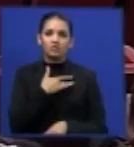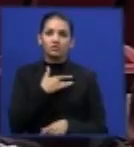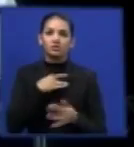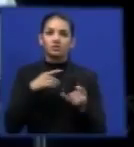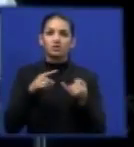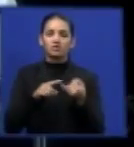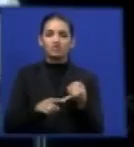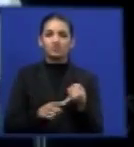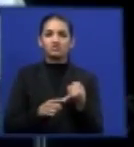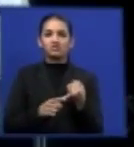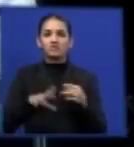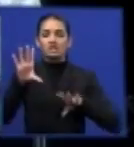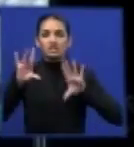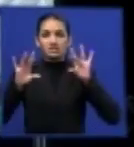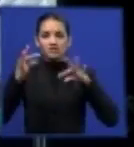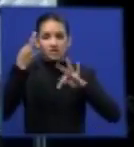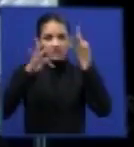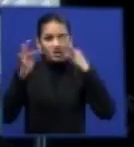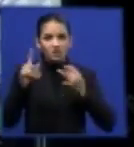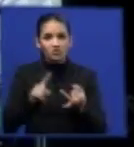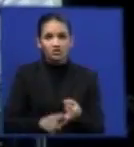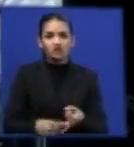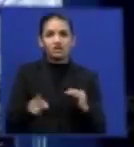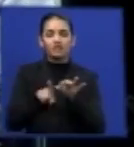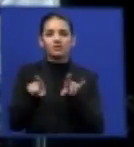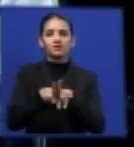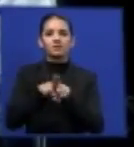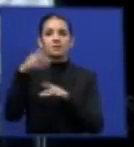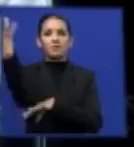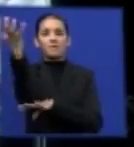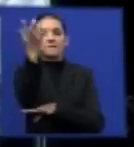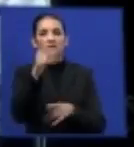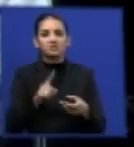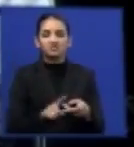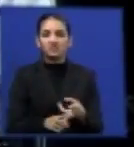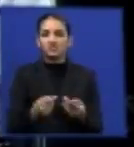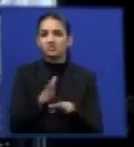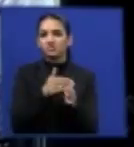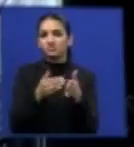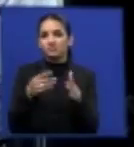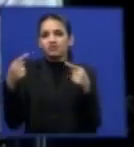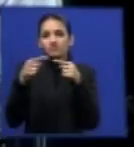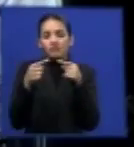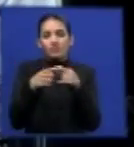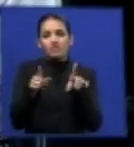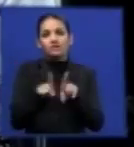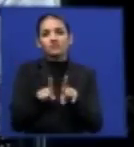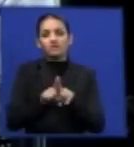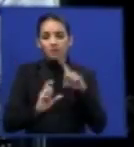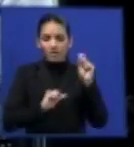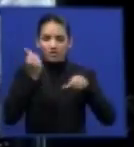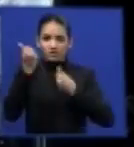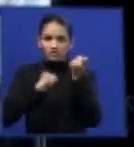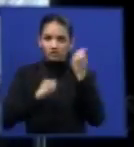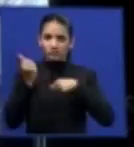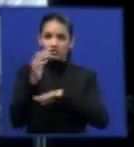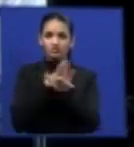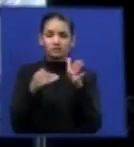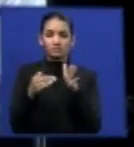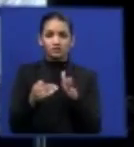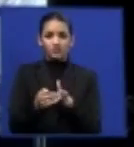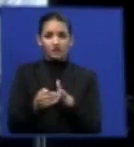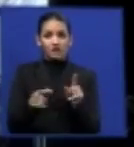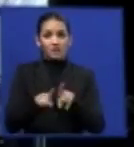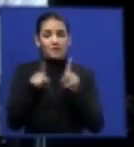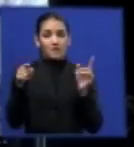da Ciência e Tecnologia a área do meio ambiente né e a área da própria indústria né então na